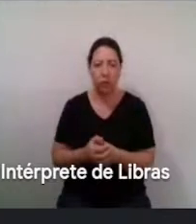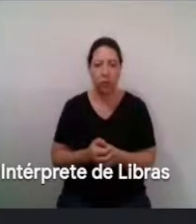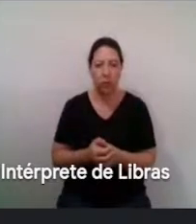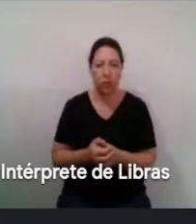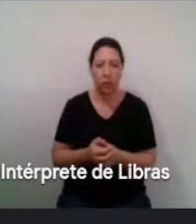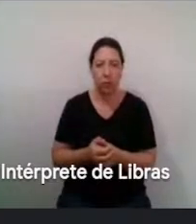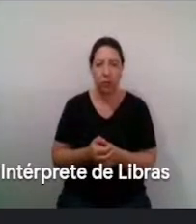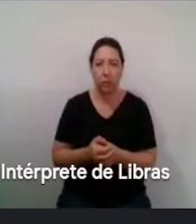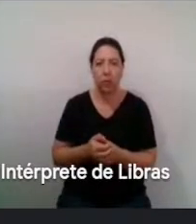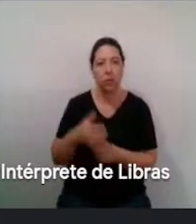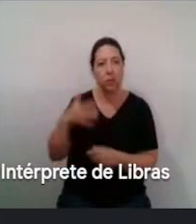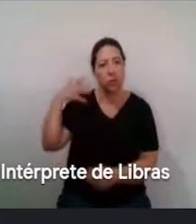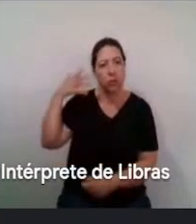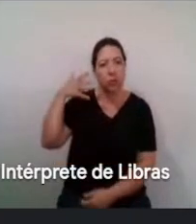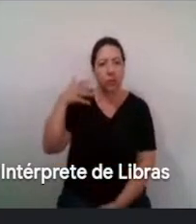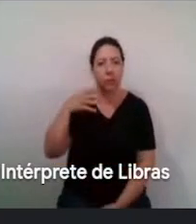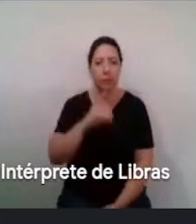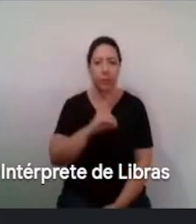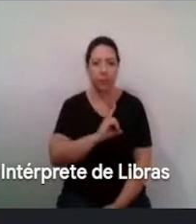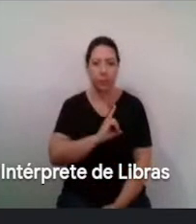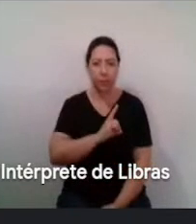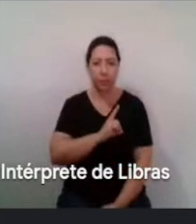Com a palavra do desembargador Lamounier.